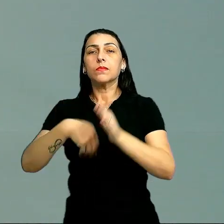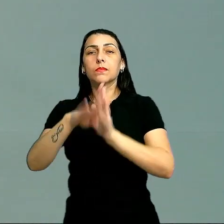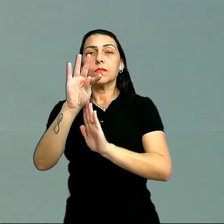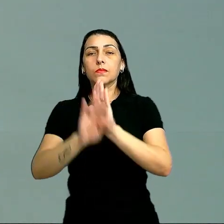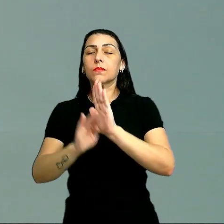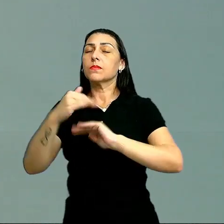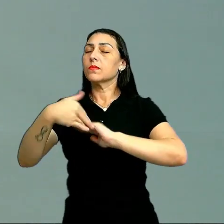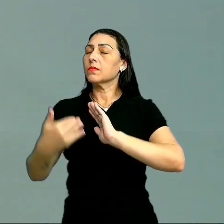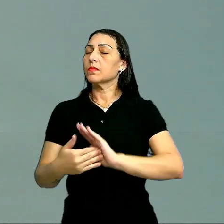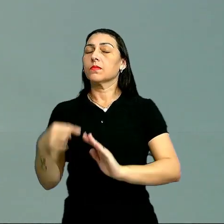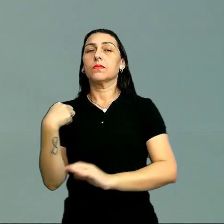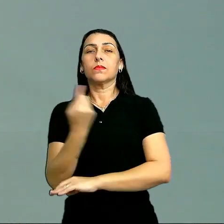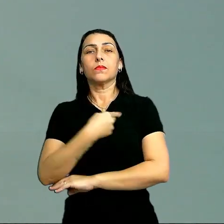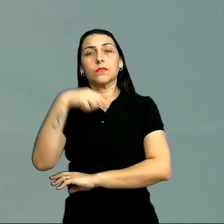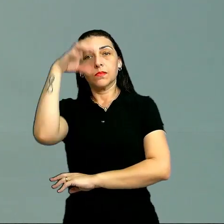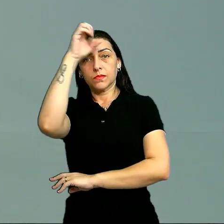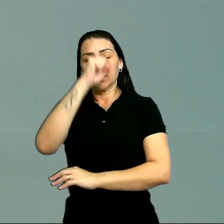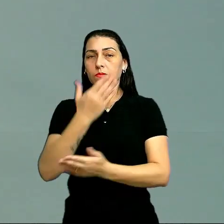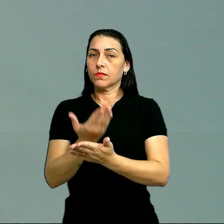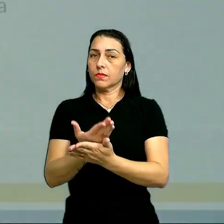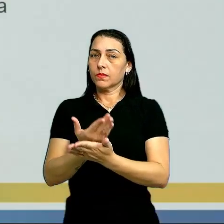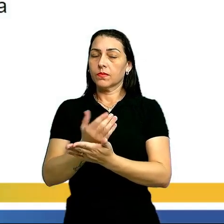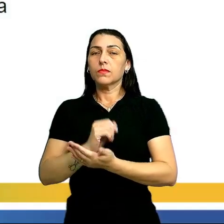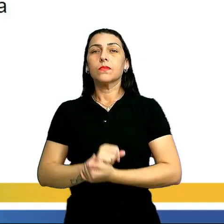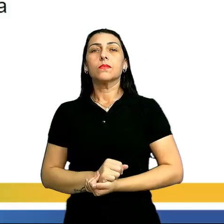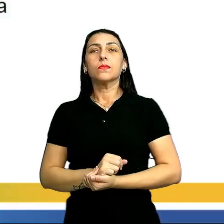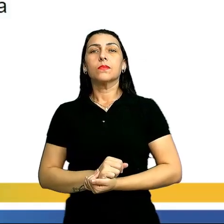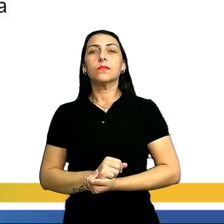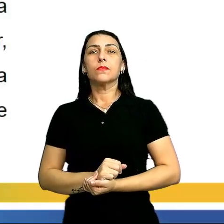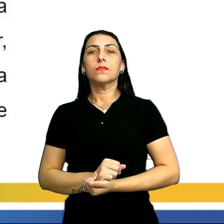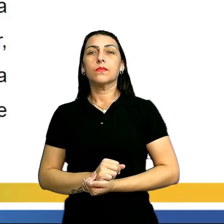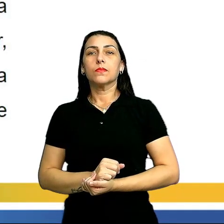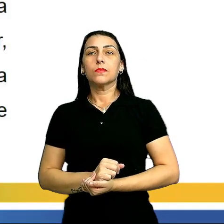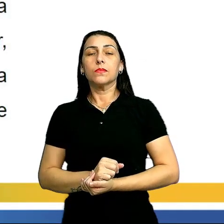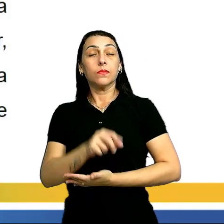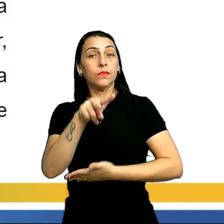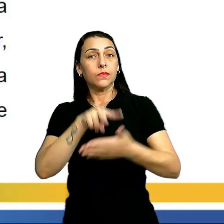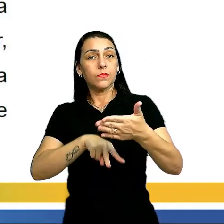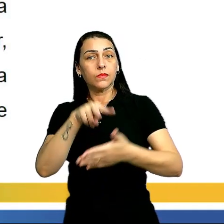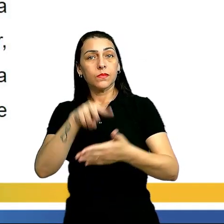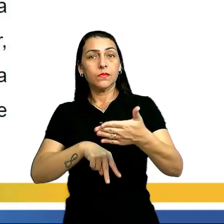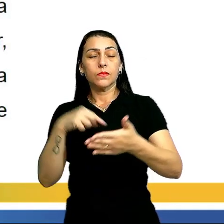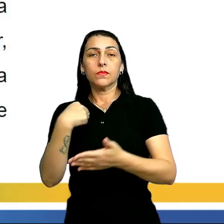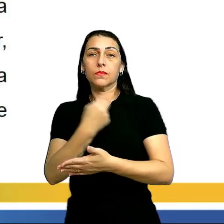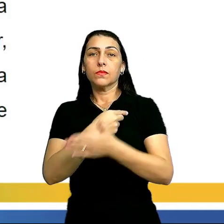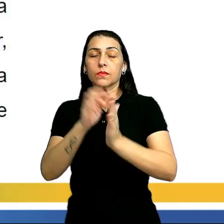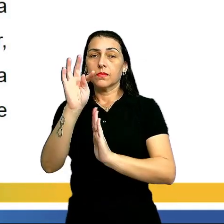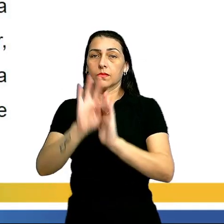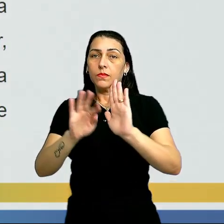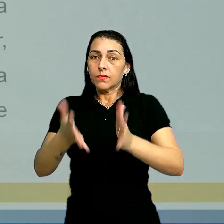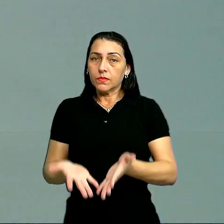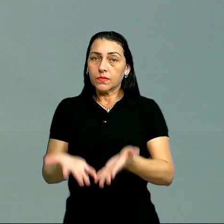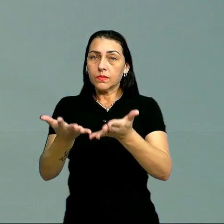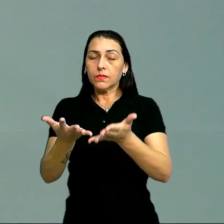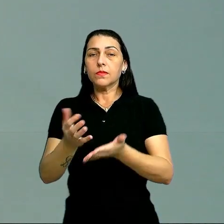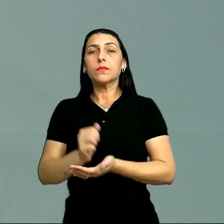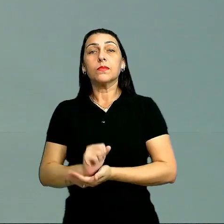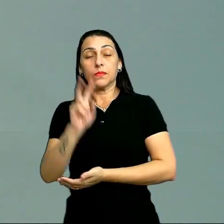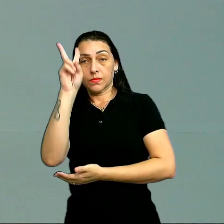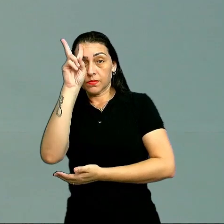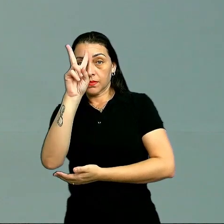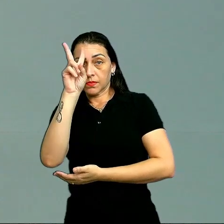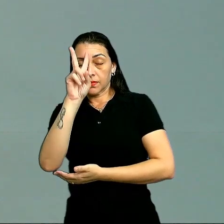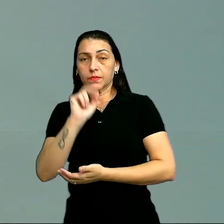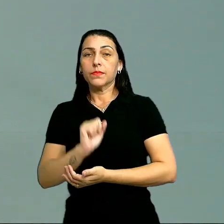com tudo que nós aprendemos nas nossas aulas. Então, vamos à leitura do nosso texto motivacional.